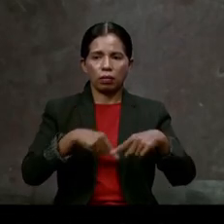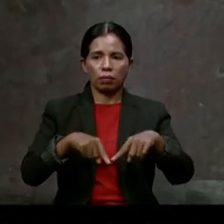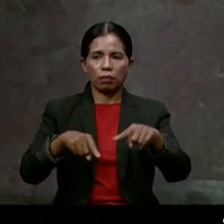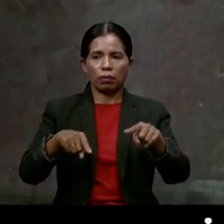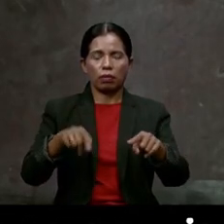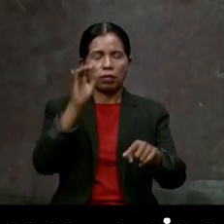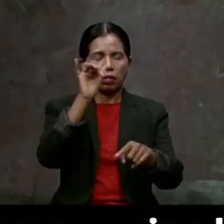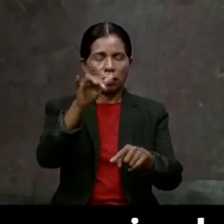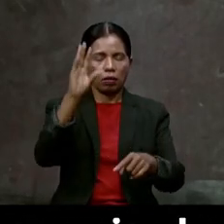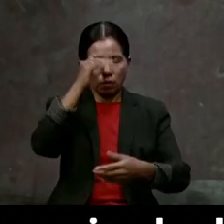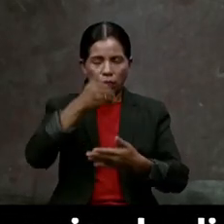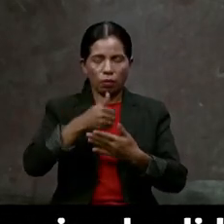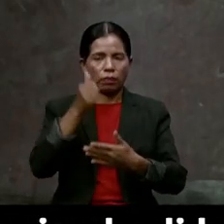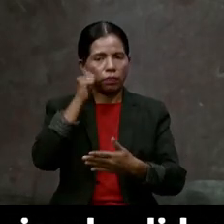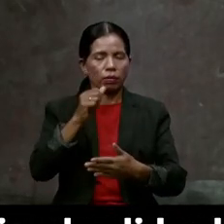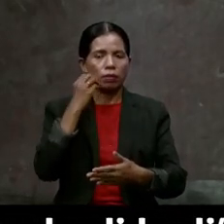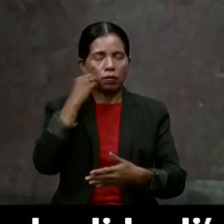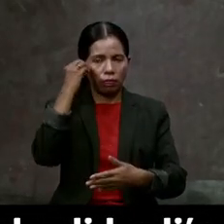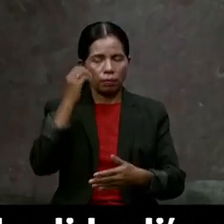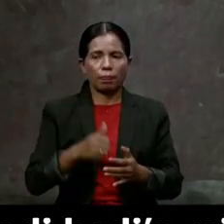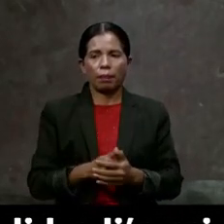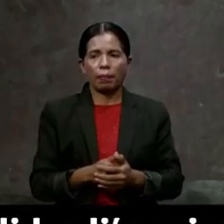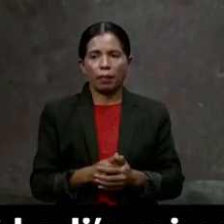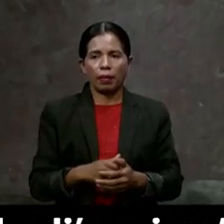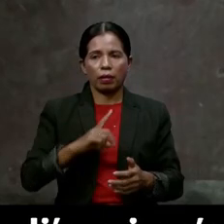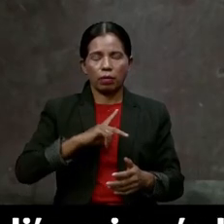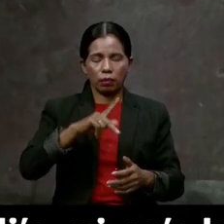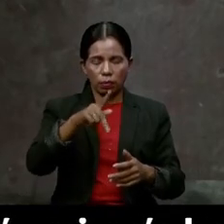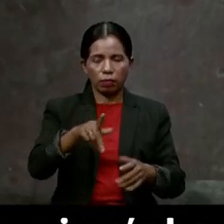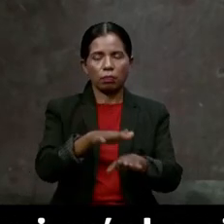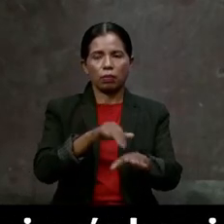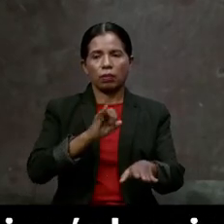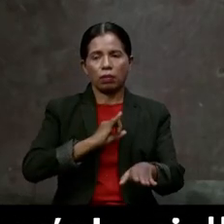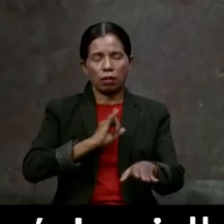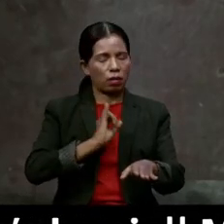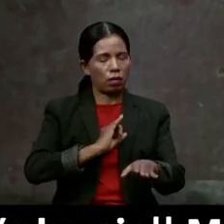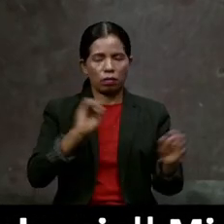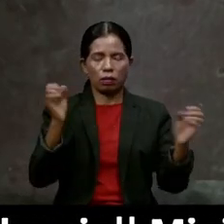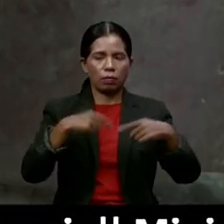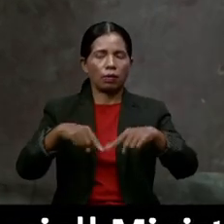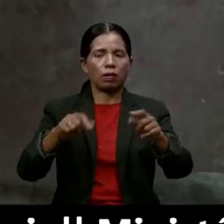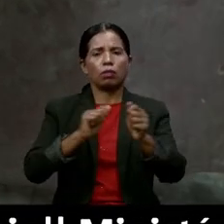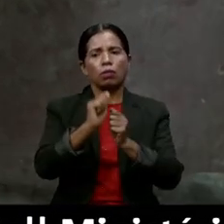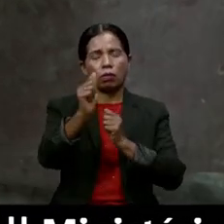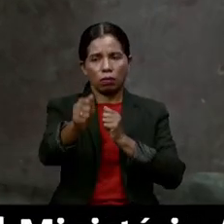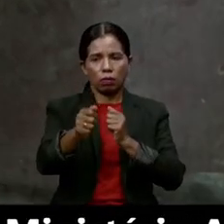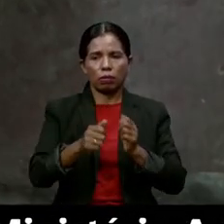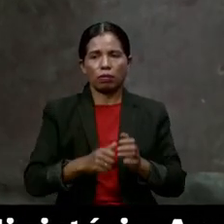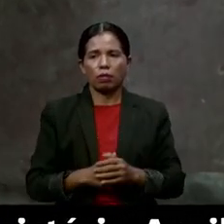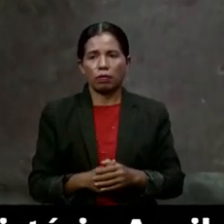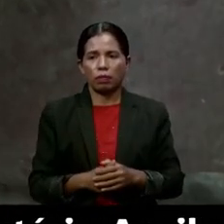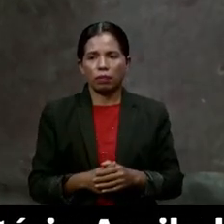ne ma. Do ne. Ira nos falos nem mais vou lá ou aí vou lá para ira do nos nem ira mau